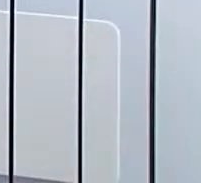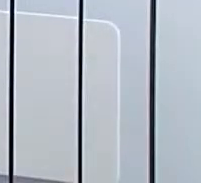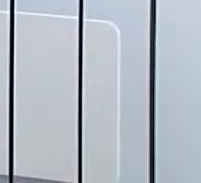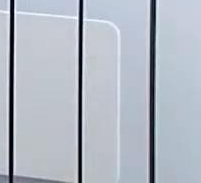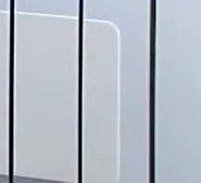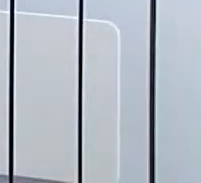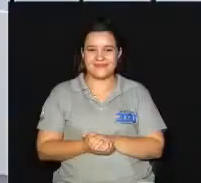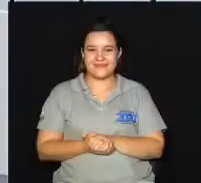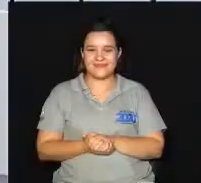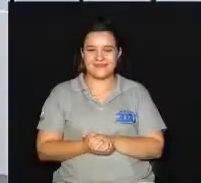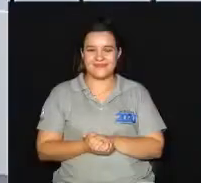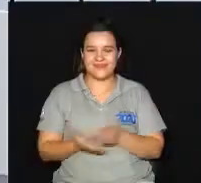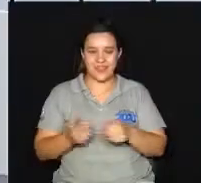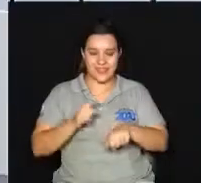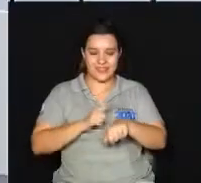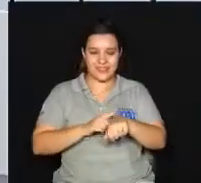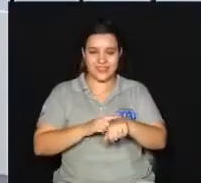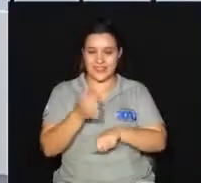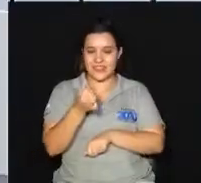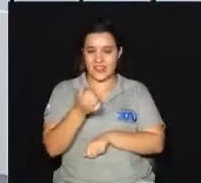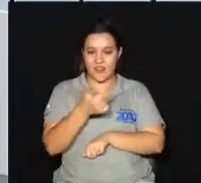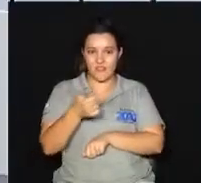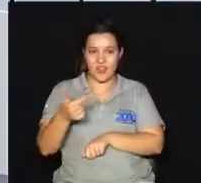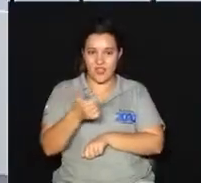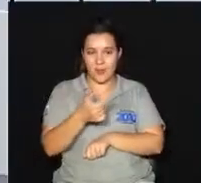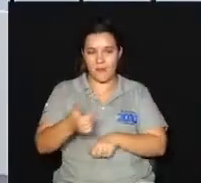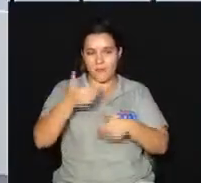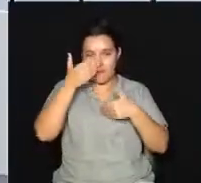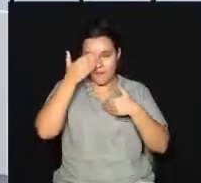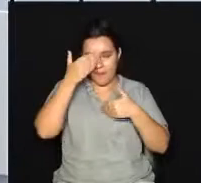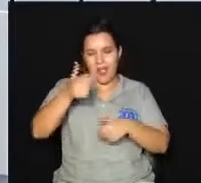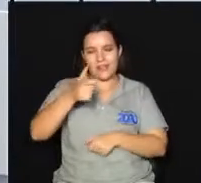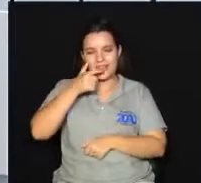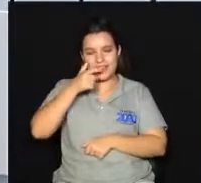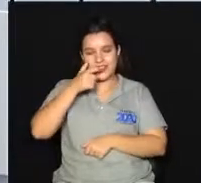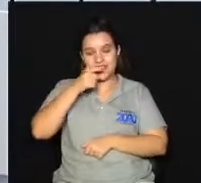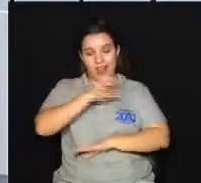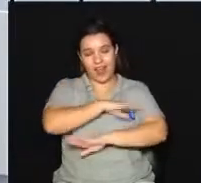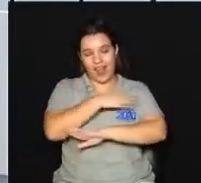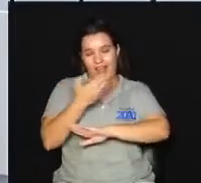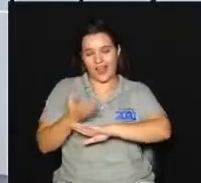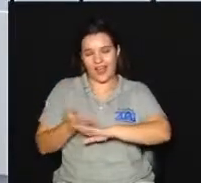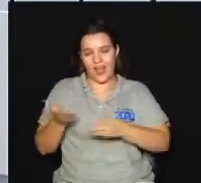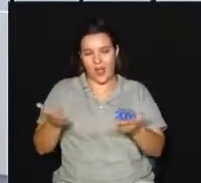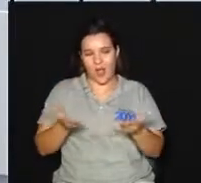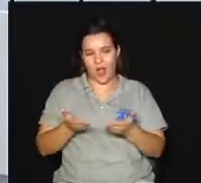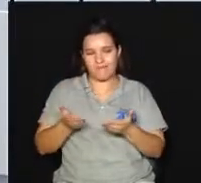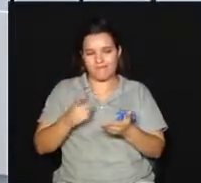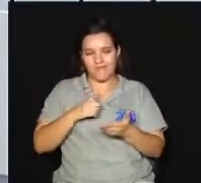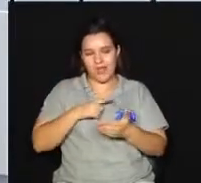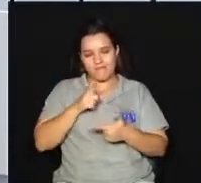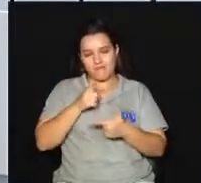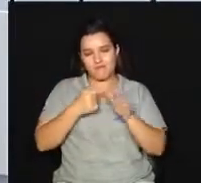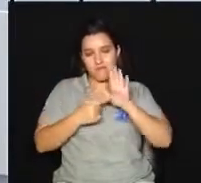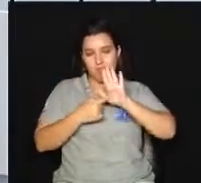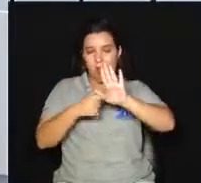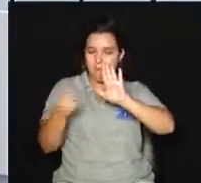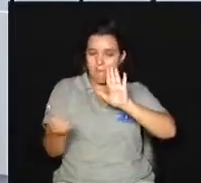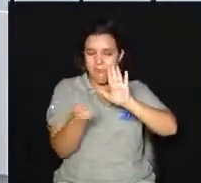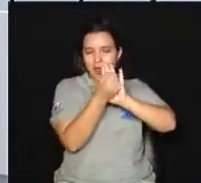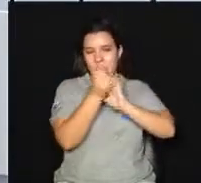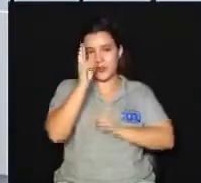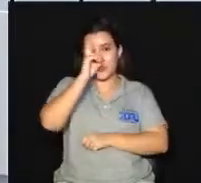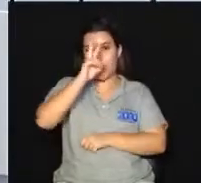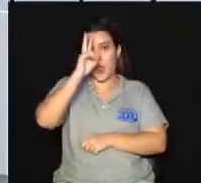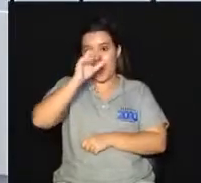6 horas e 22 minutos. Muito obrigado pela sua companhia e audiência. Cobertura histórica da TV Câmara Campinas